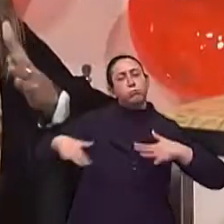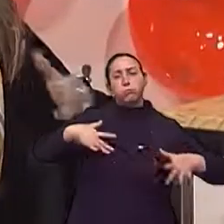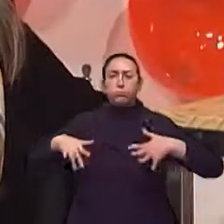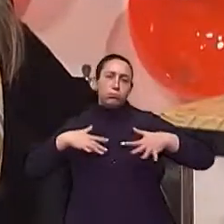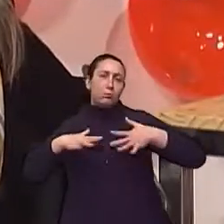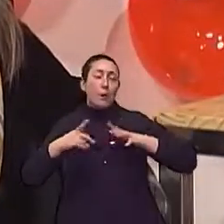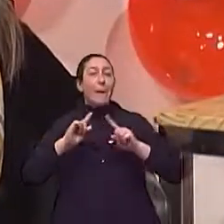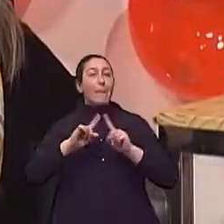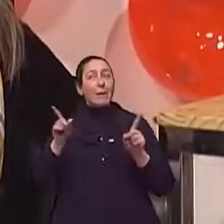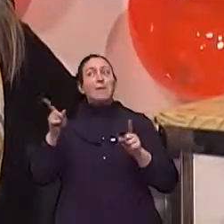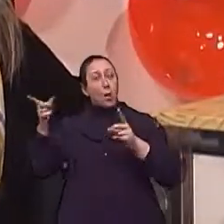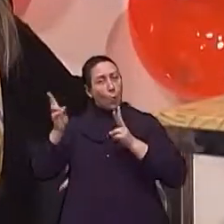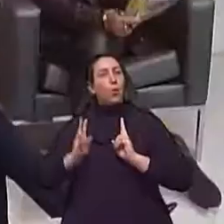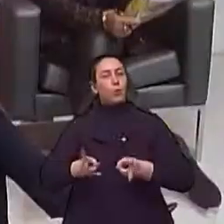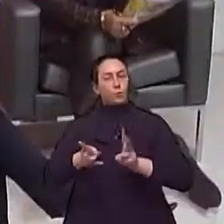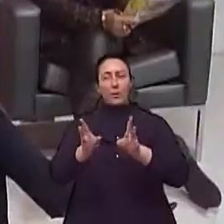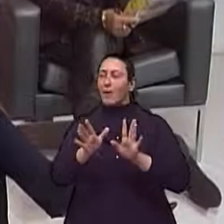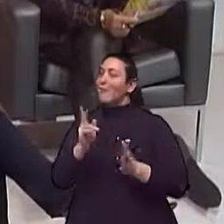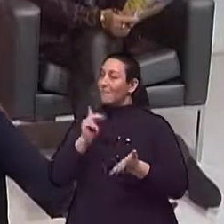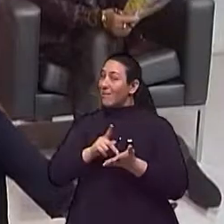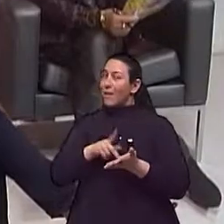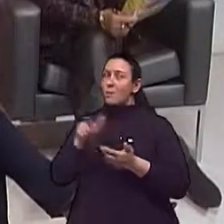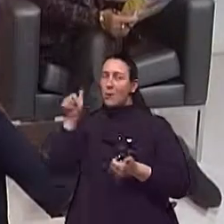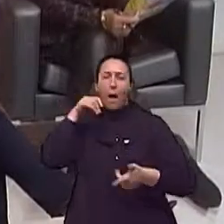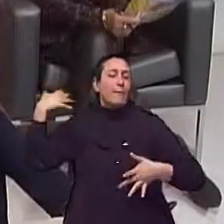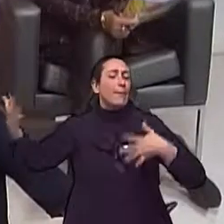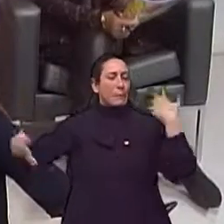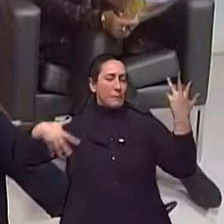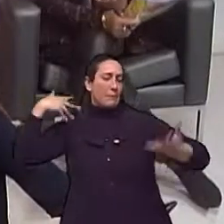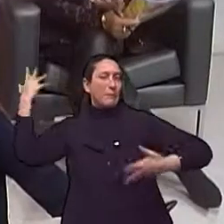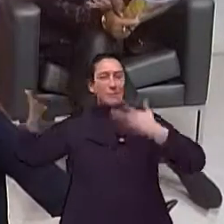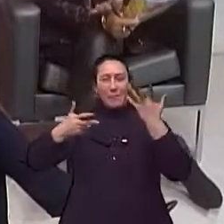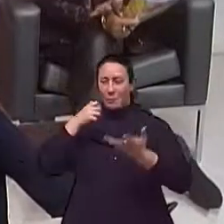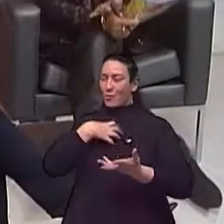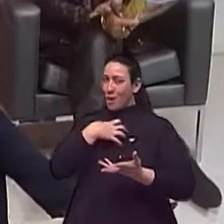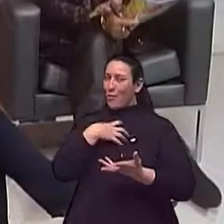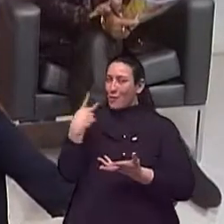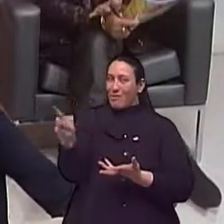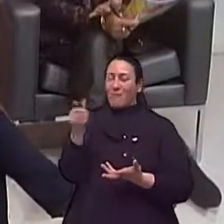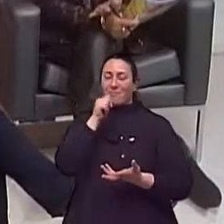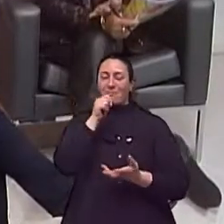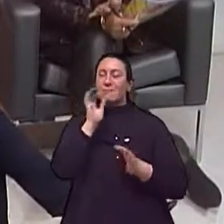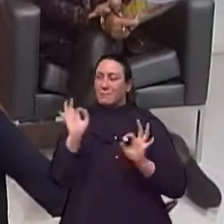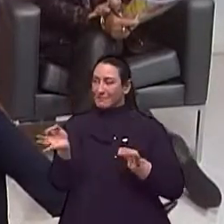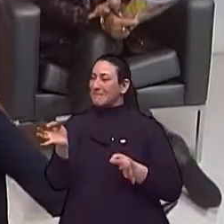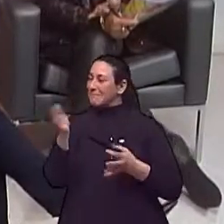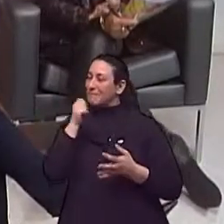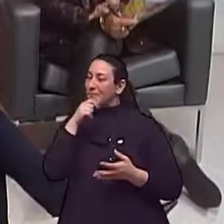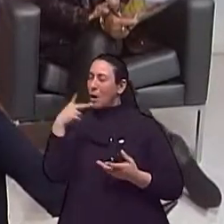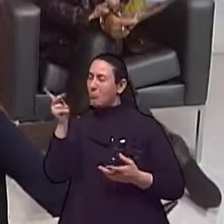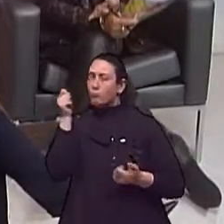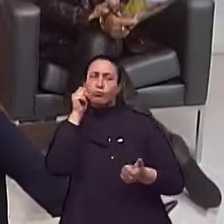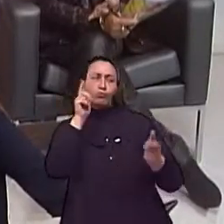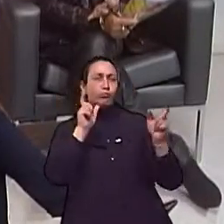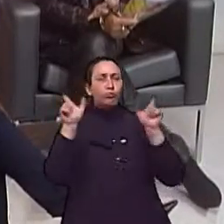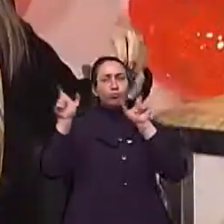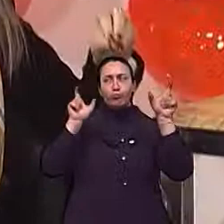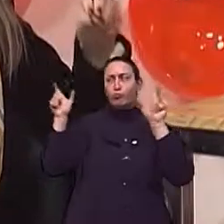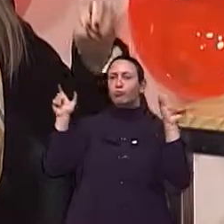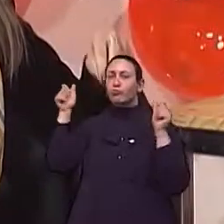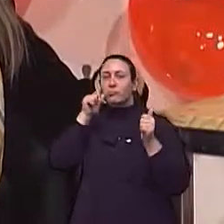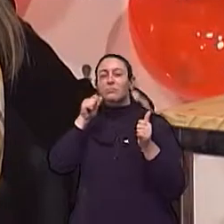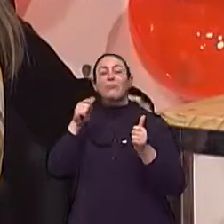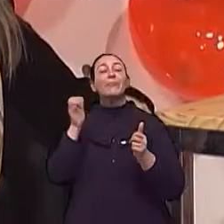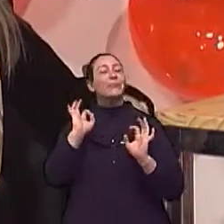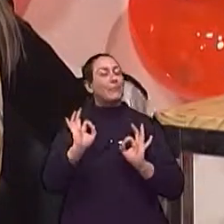só continua sendo ativa isso gestual noito de né ex exatamente que ela tá ligada tá plugada é ao mesmo